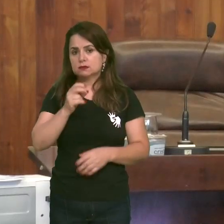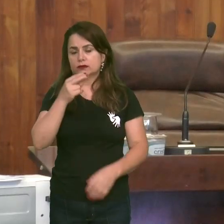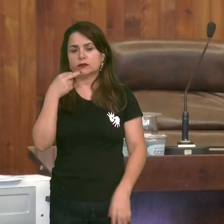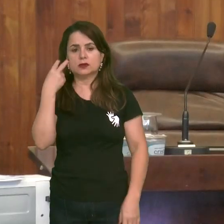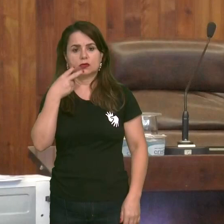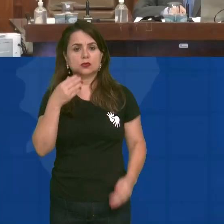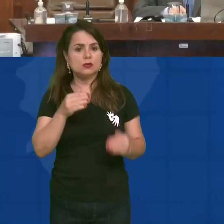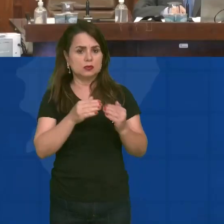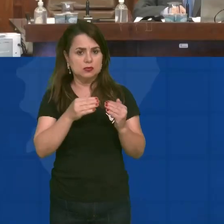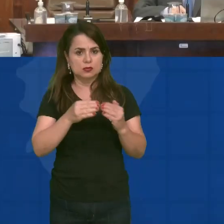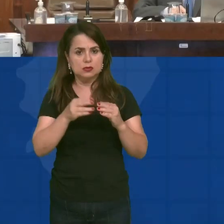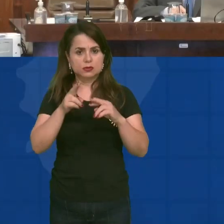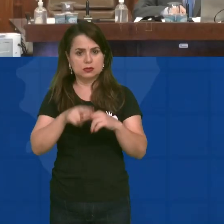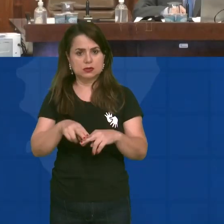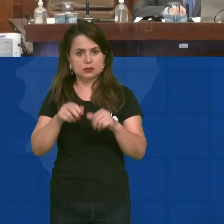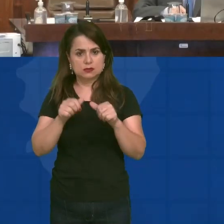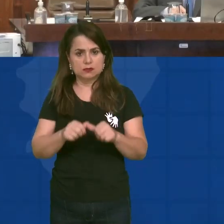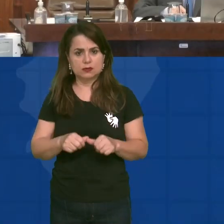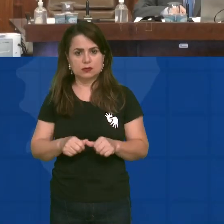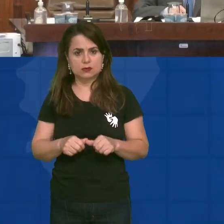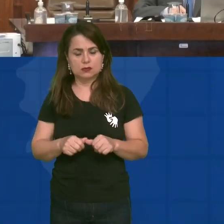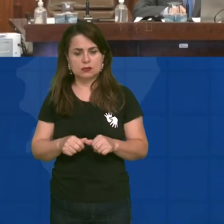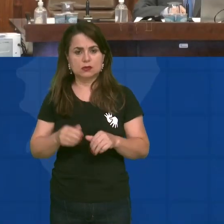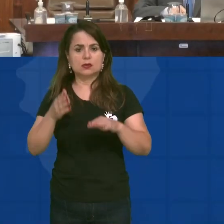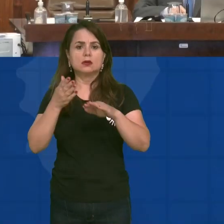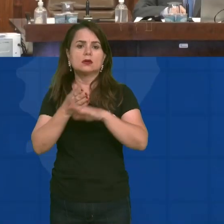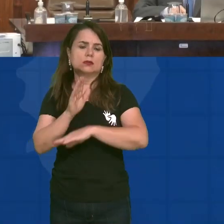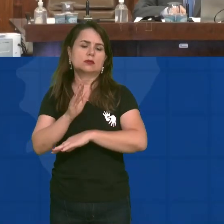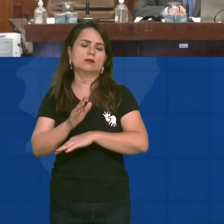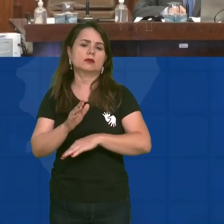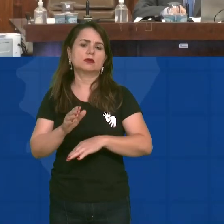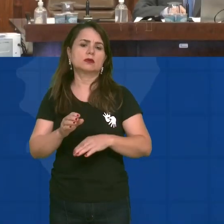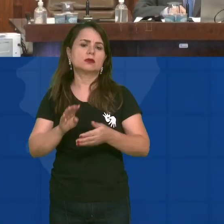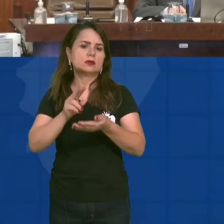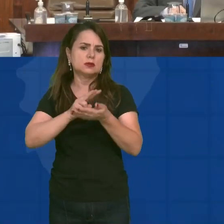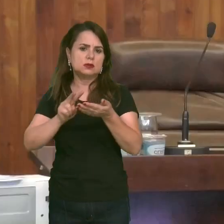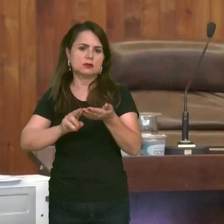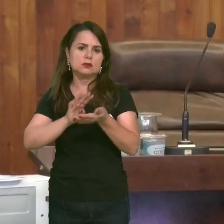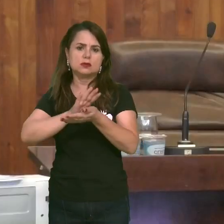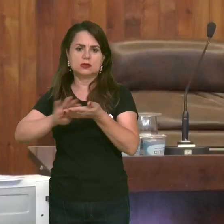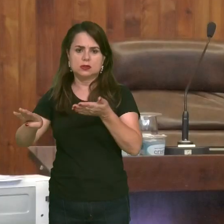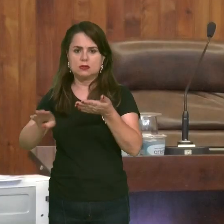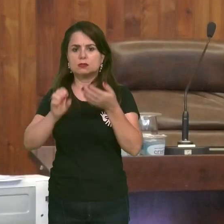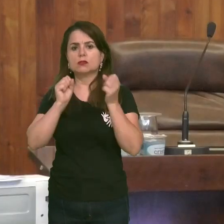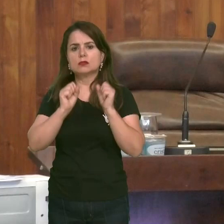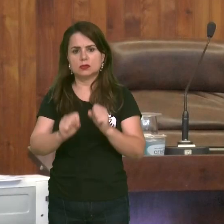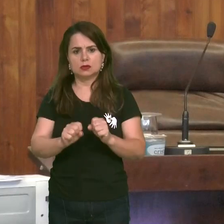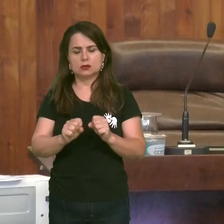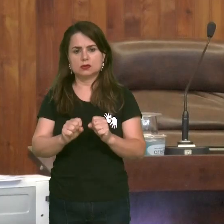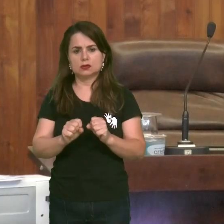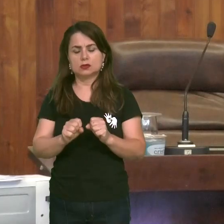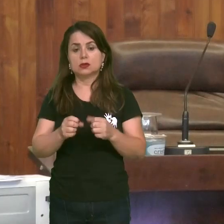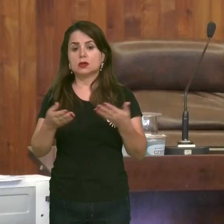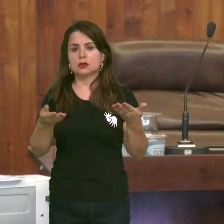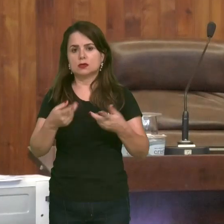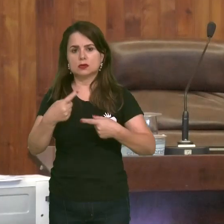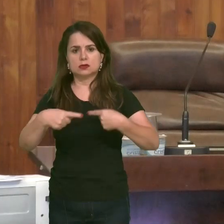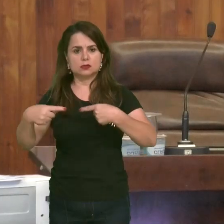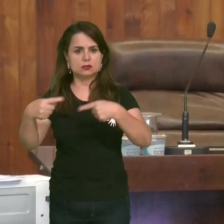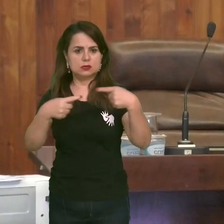permaneçam como se encontram aprovada dispensa da leitura das mencionadas atas em discussão as